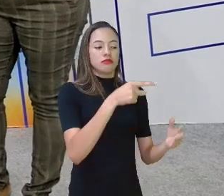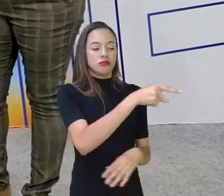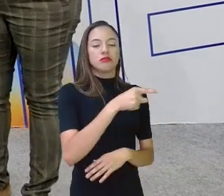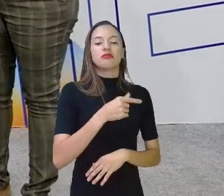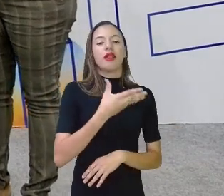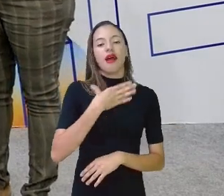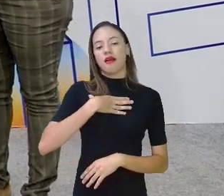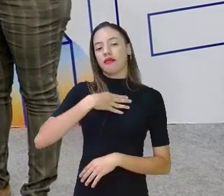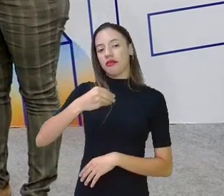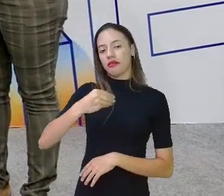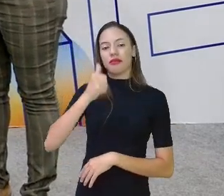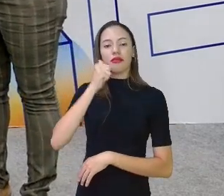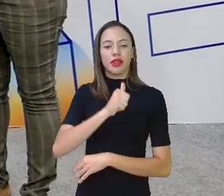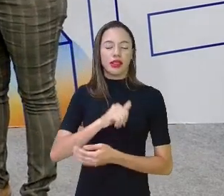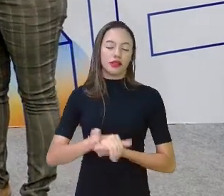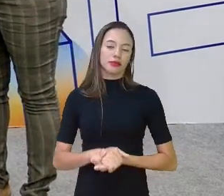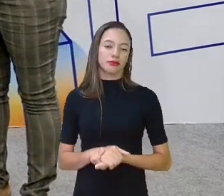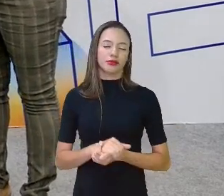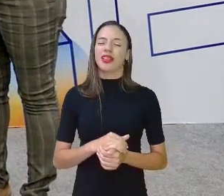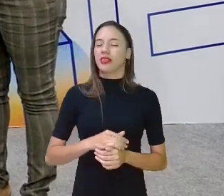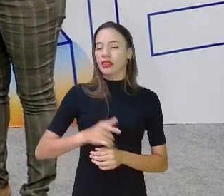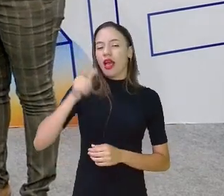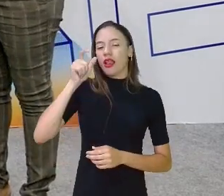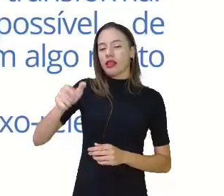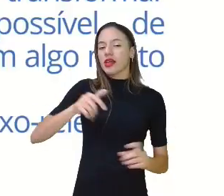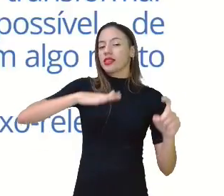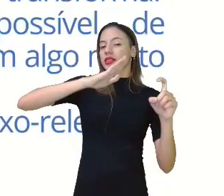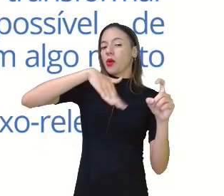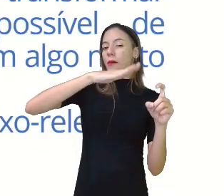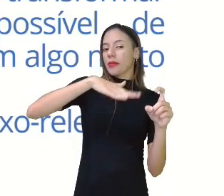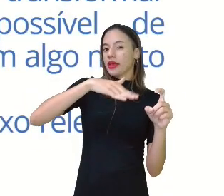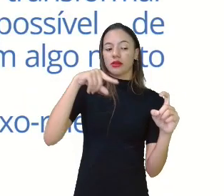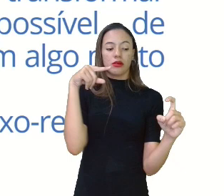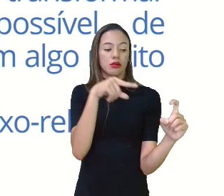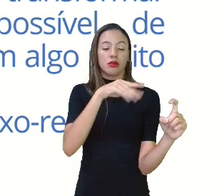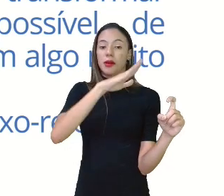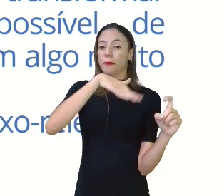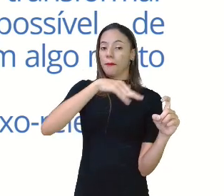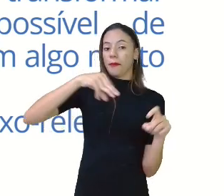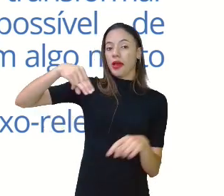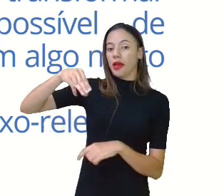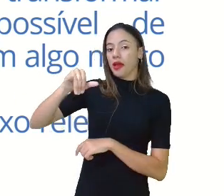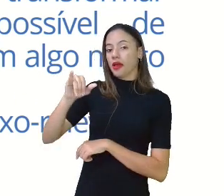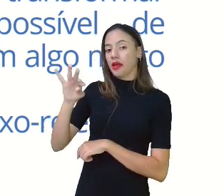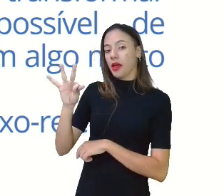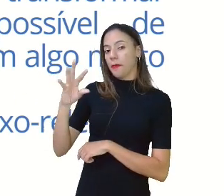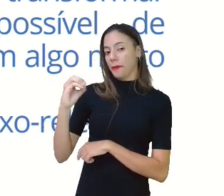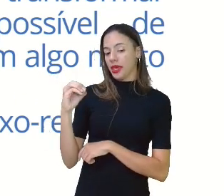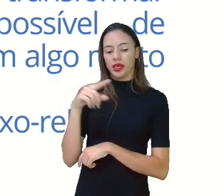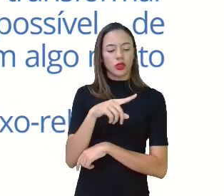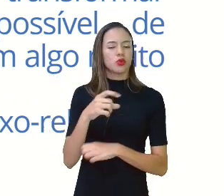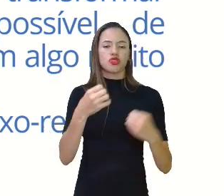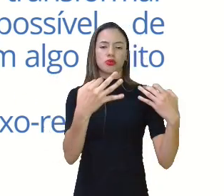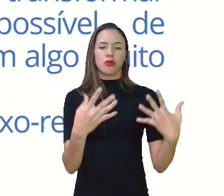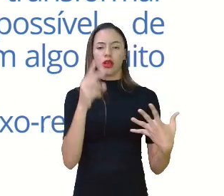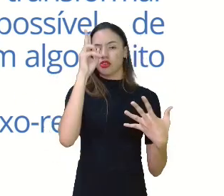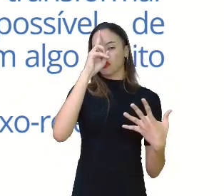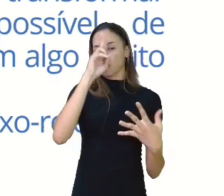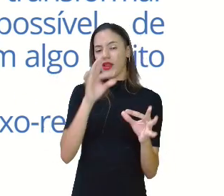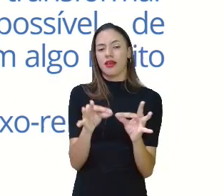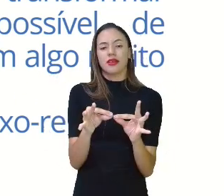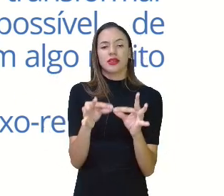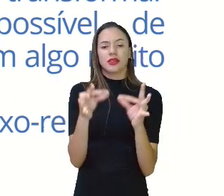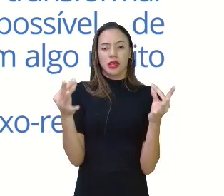interessante. Que é interessante nos mitos, né? Porque o mito, ele conta uma história simples, que a gente